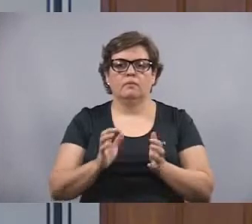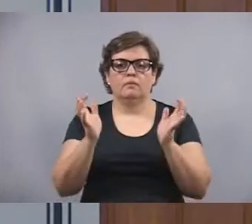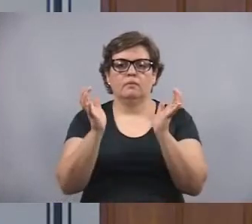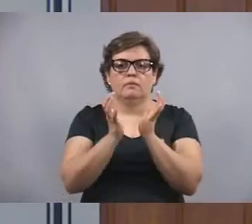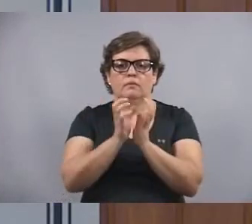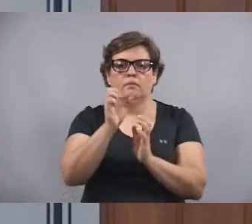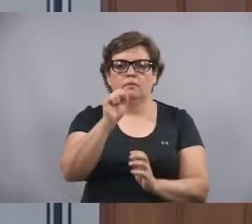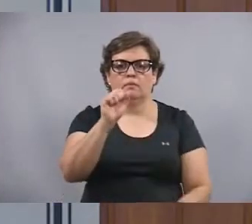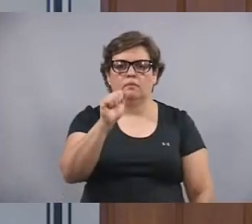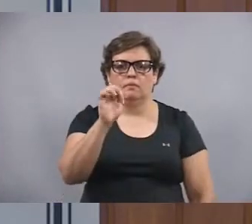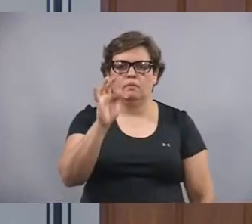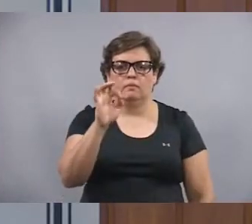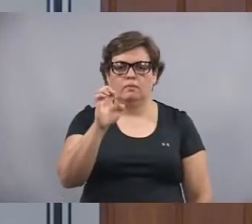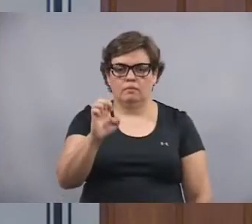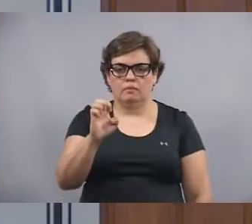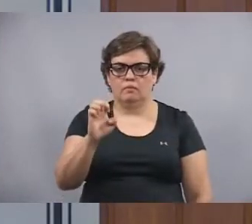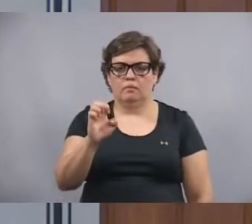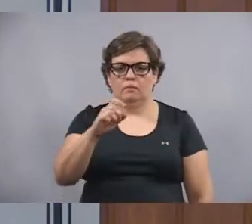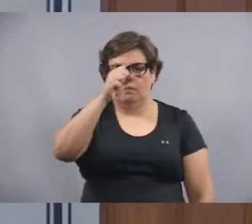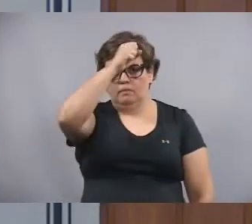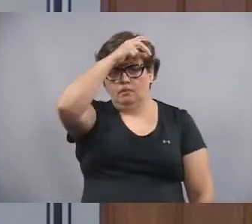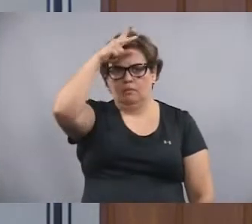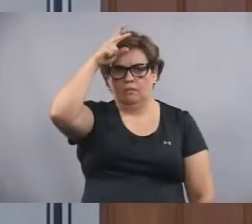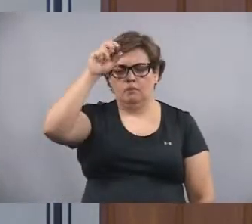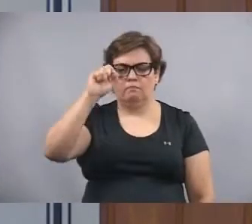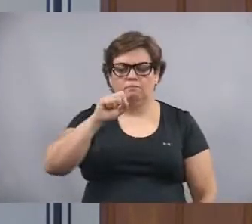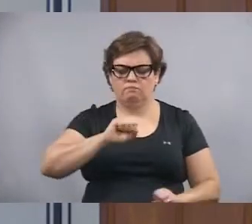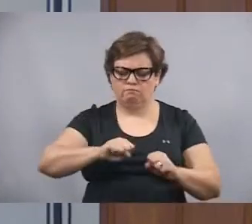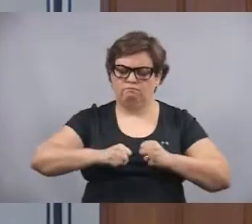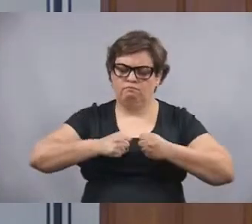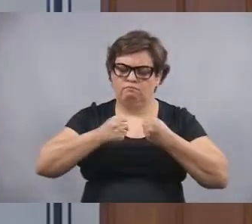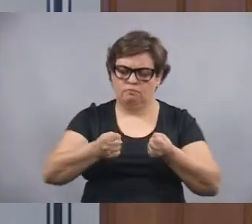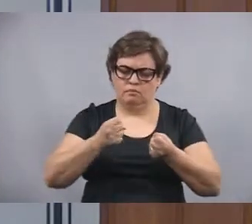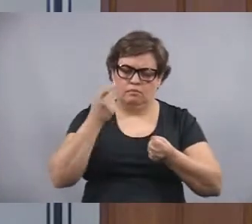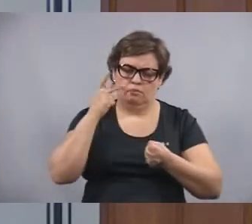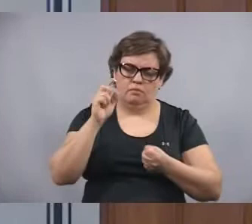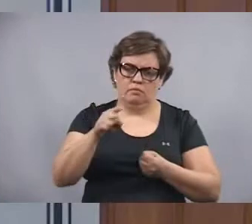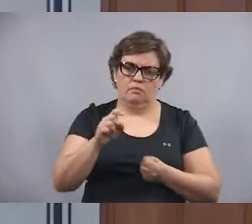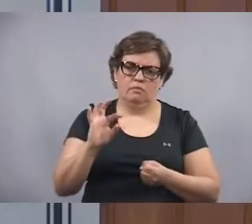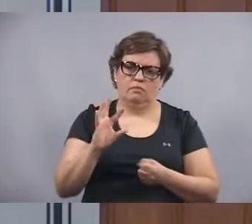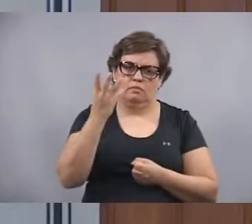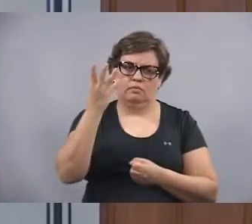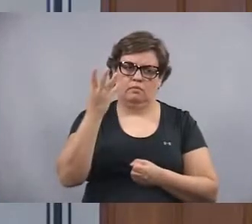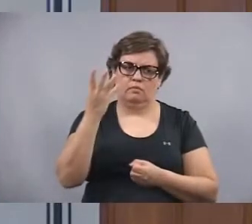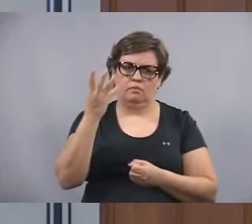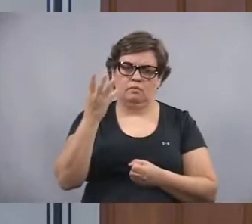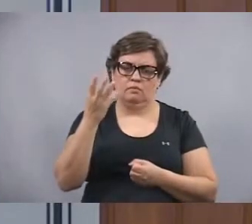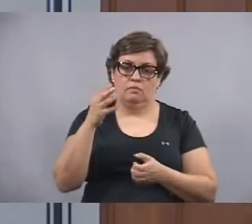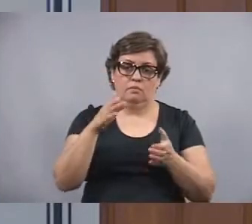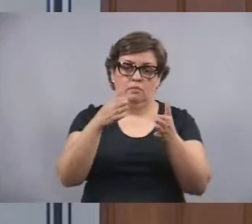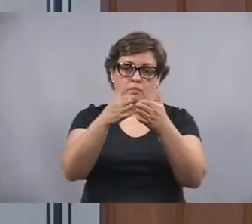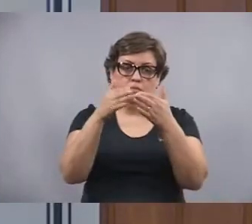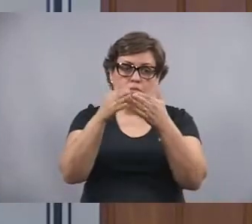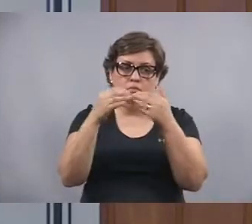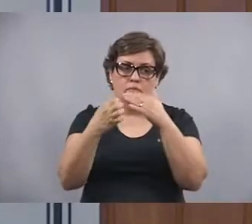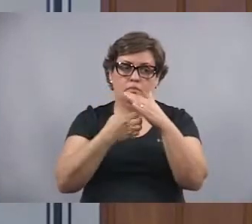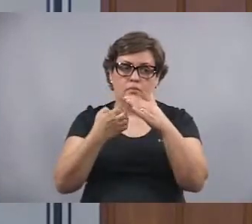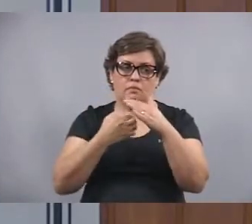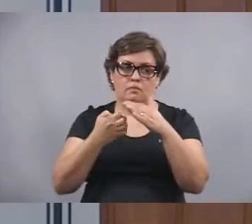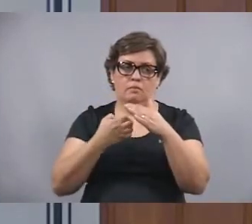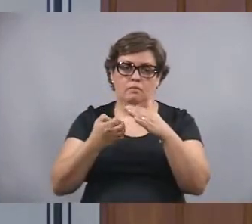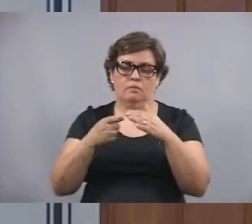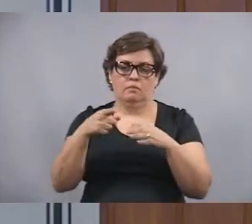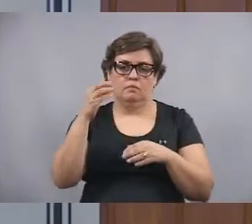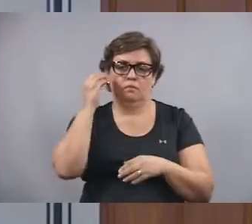do SAF, prefeito Daniel, que não mediu esforço para isso, e cobrar das empresas, isso foi